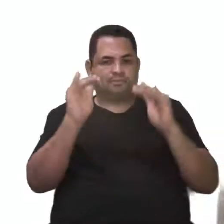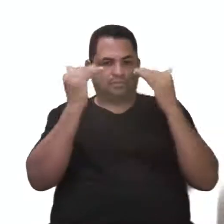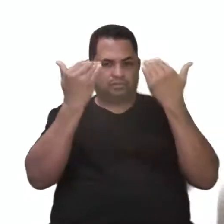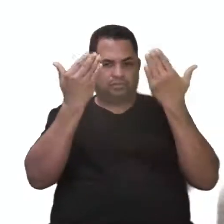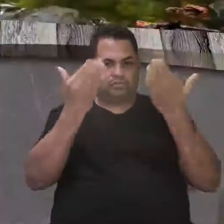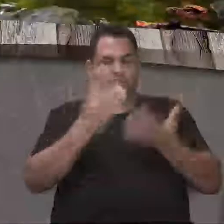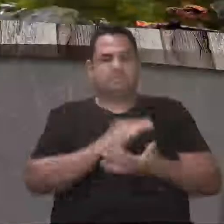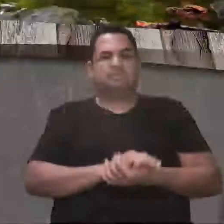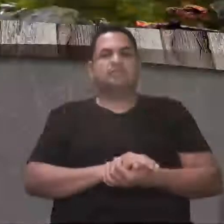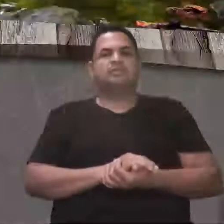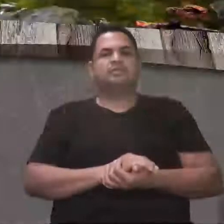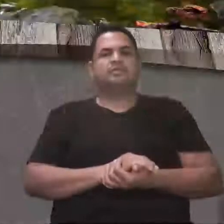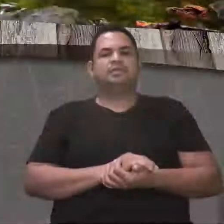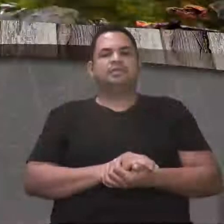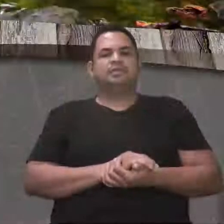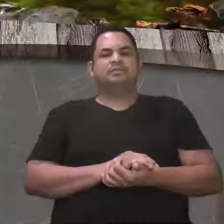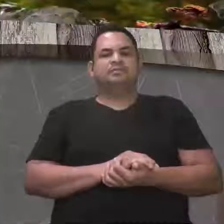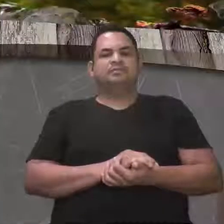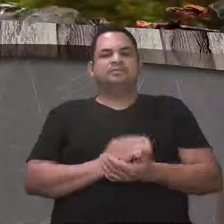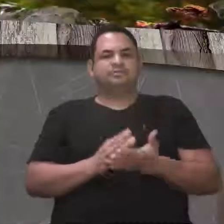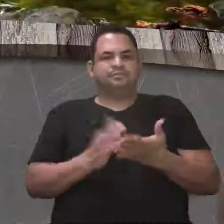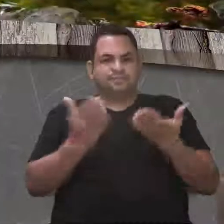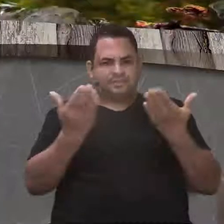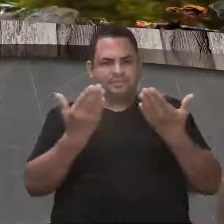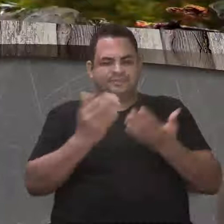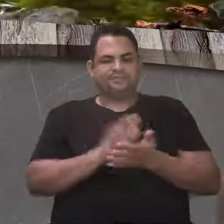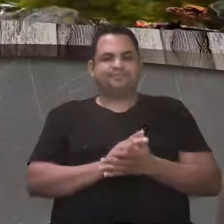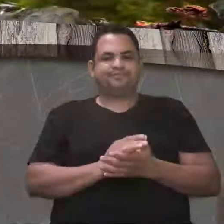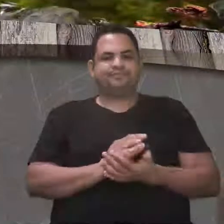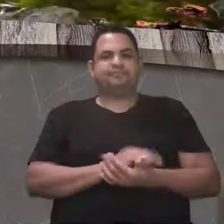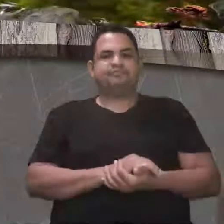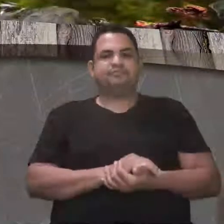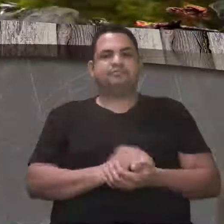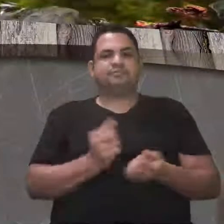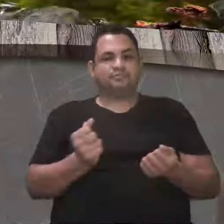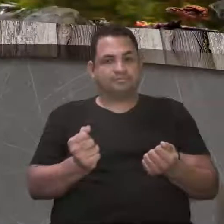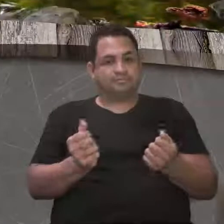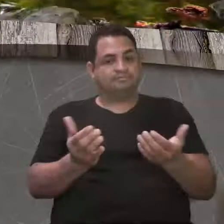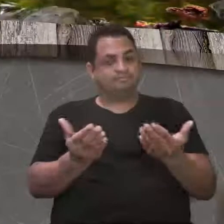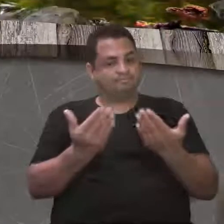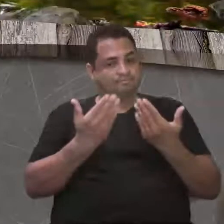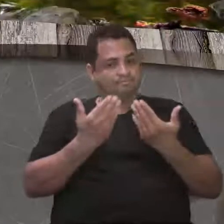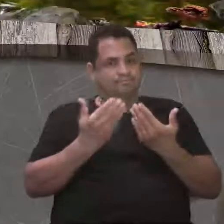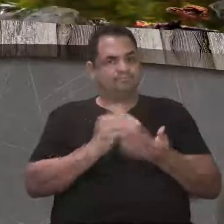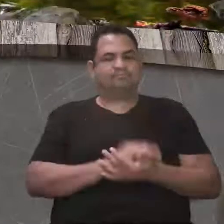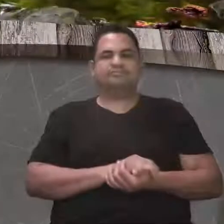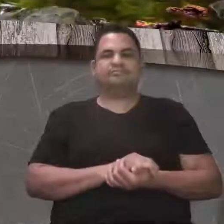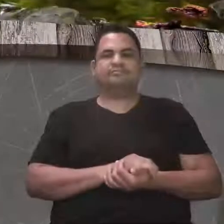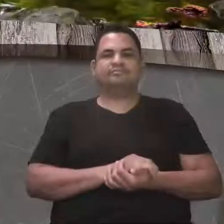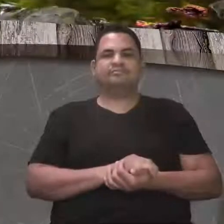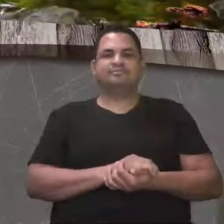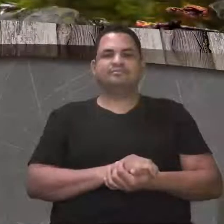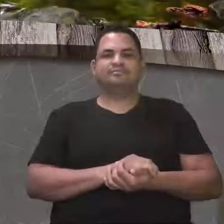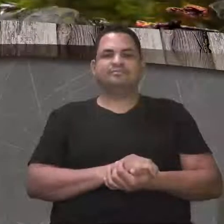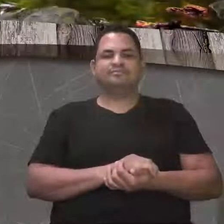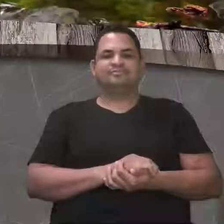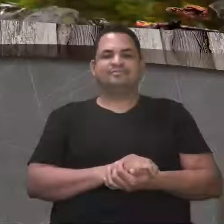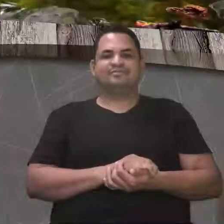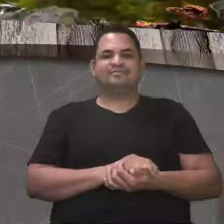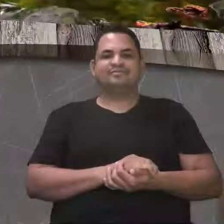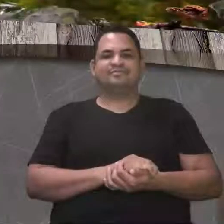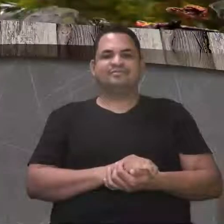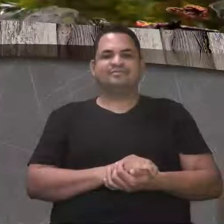agora. Chega aqui e vem comigo. Vem comigo, vem. Vem